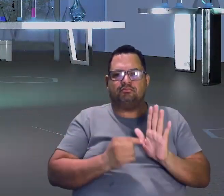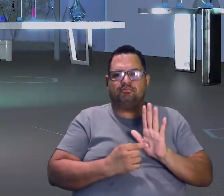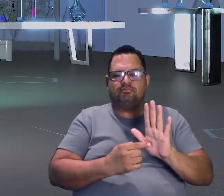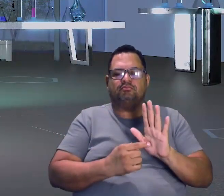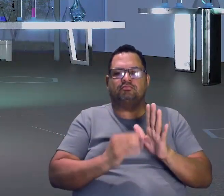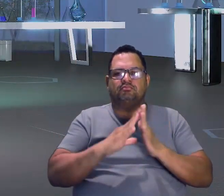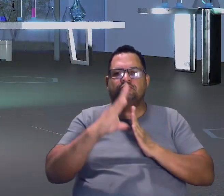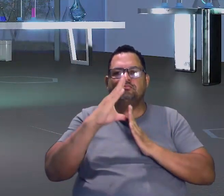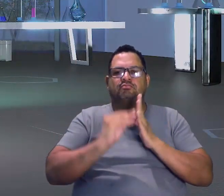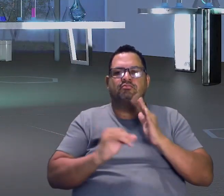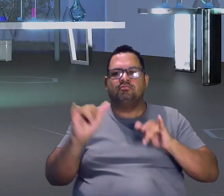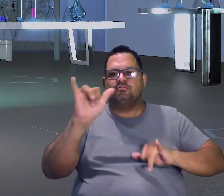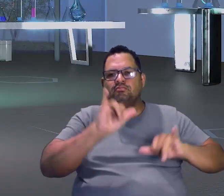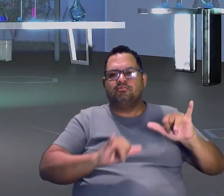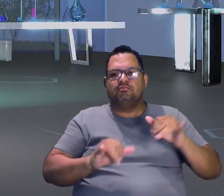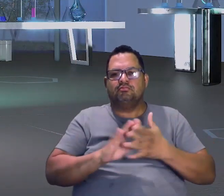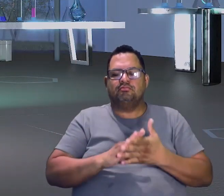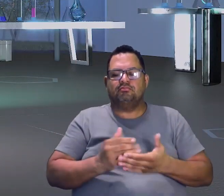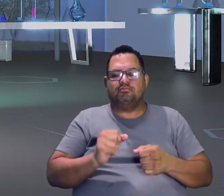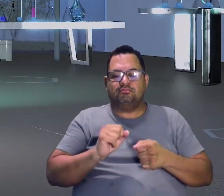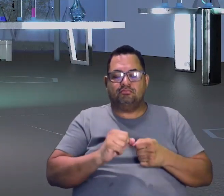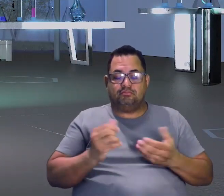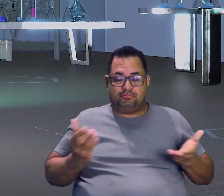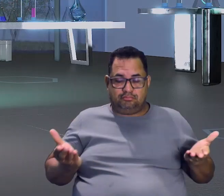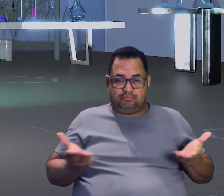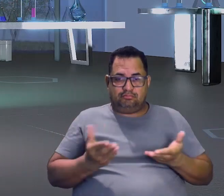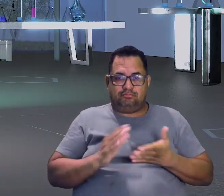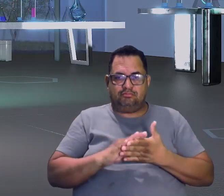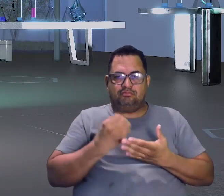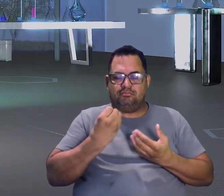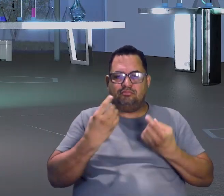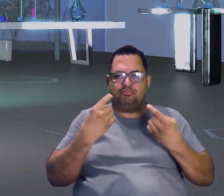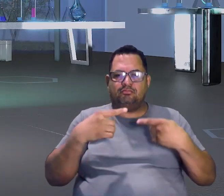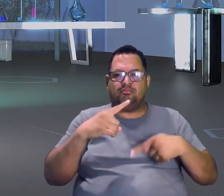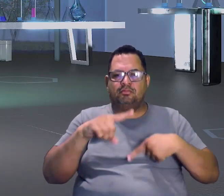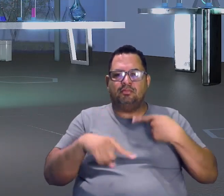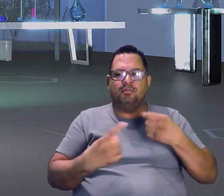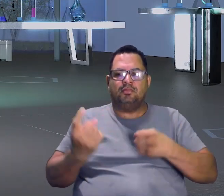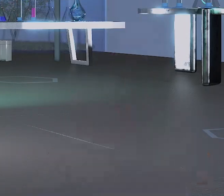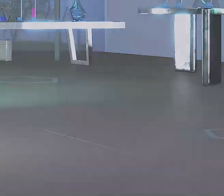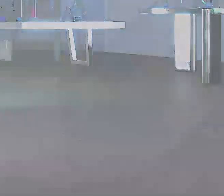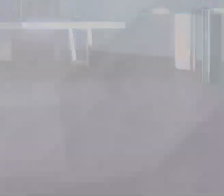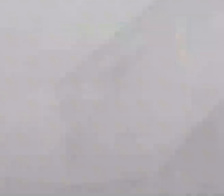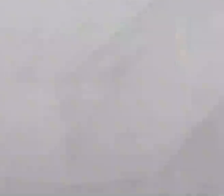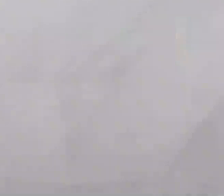exposição de conteúdos de química que nós fizemos para você, tá bom? Boa sorte e voltaremos já já.